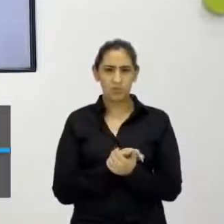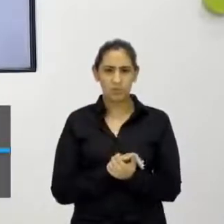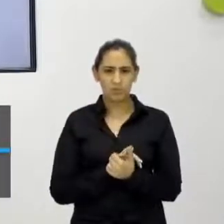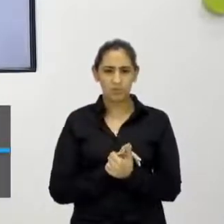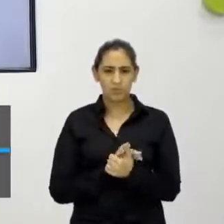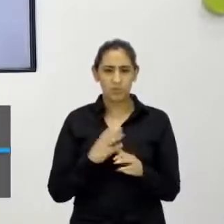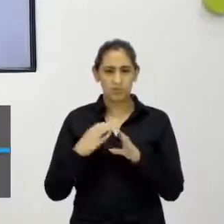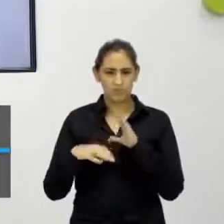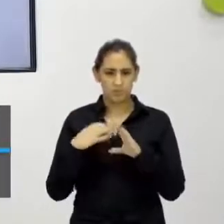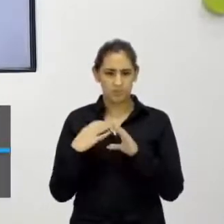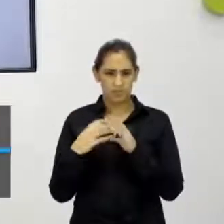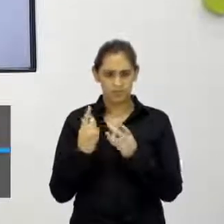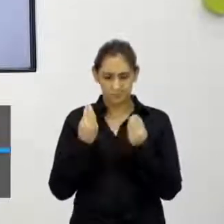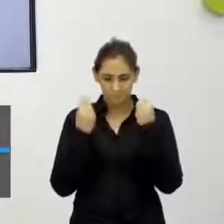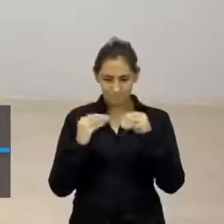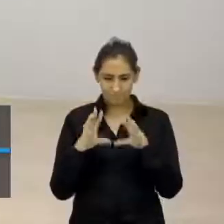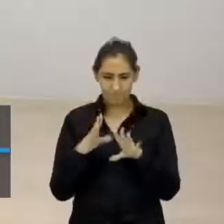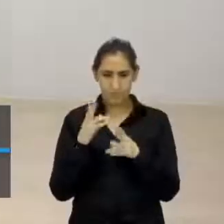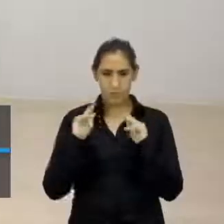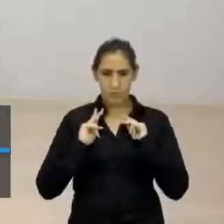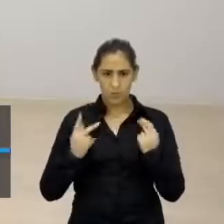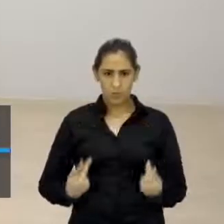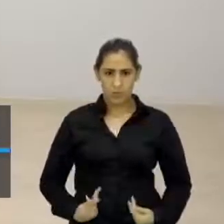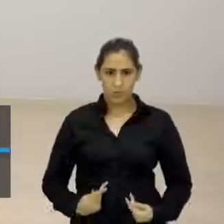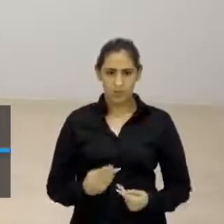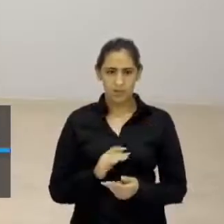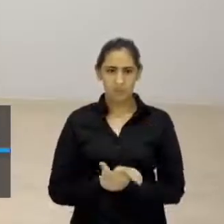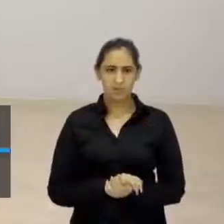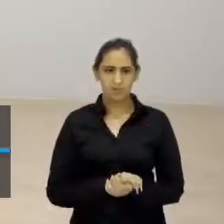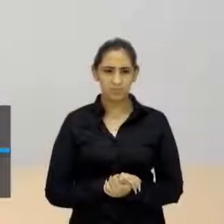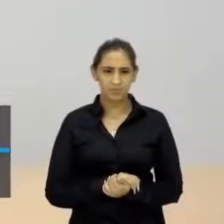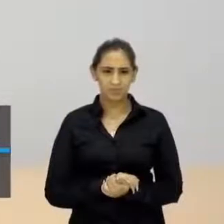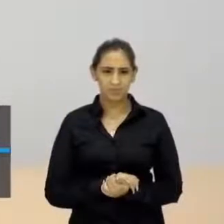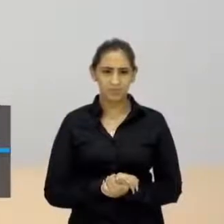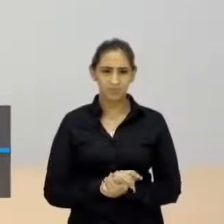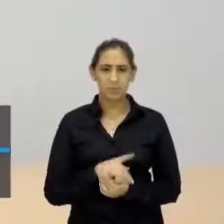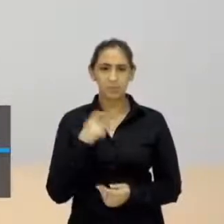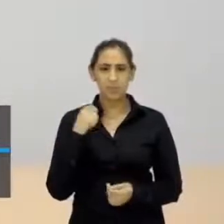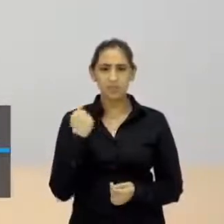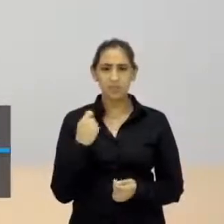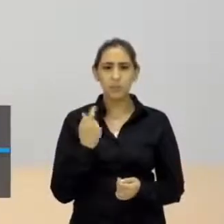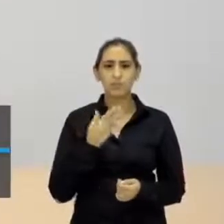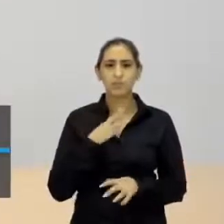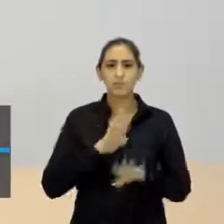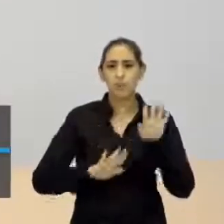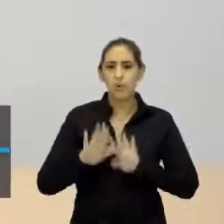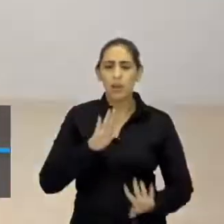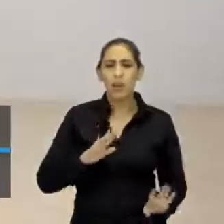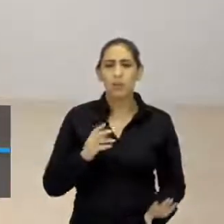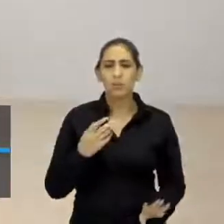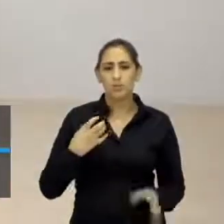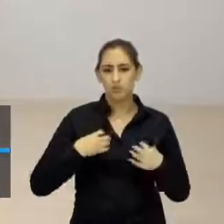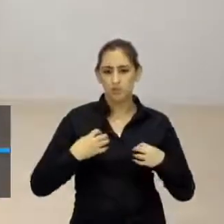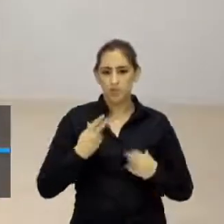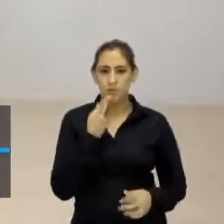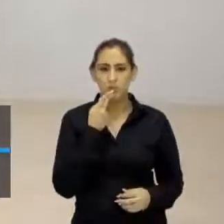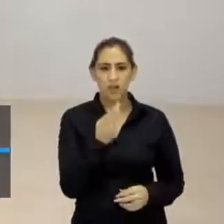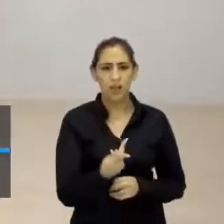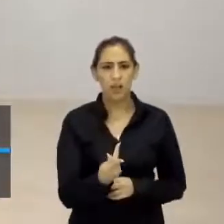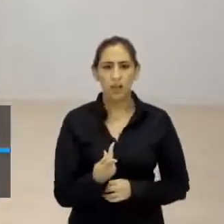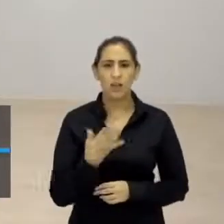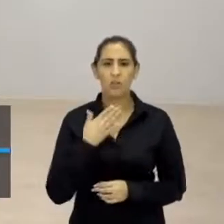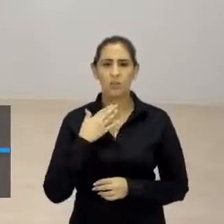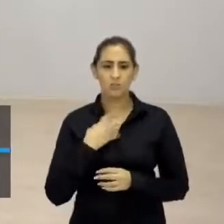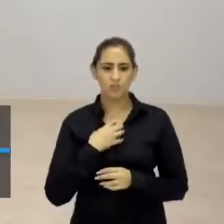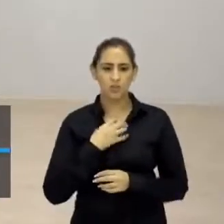a comunicação humana, assim, falando, ela envolve muita coisa. Sim, o gesto, a articulação, tom de voz, olhar. Eu